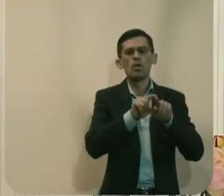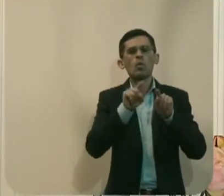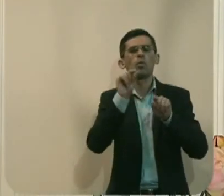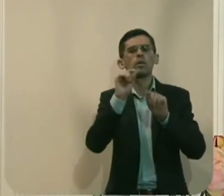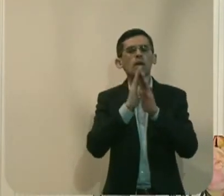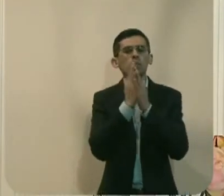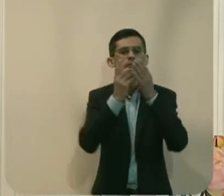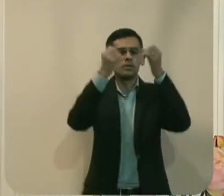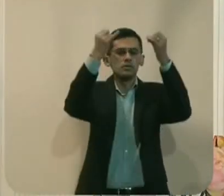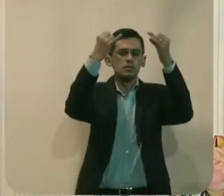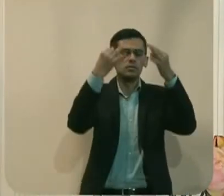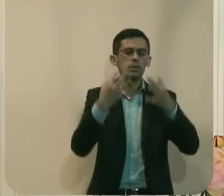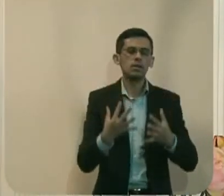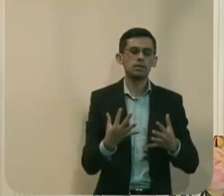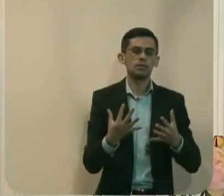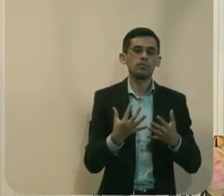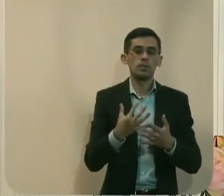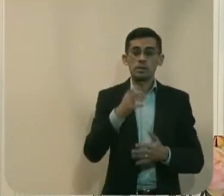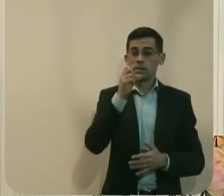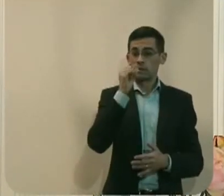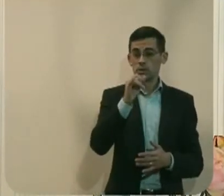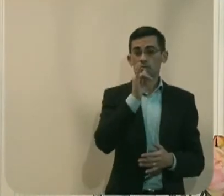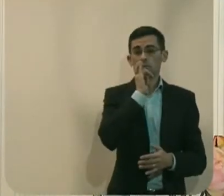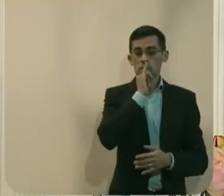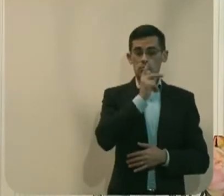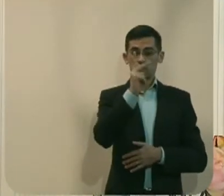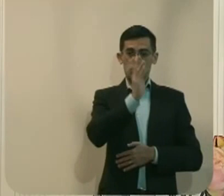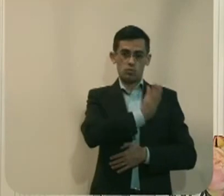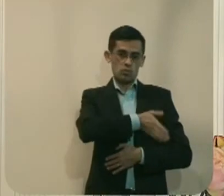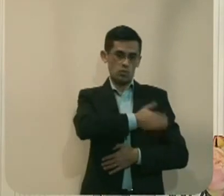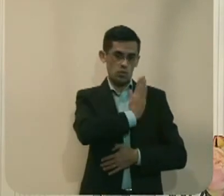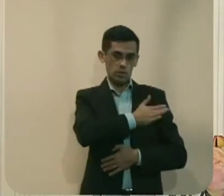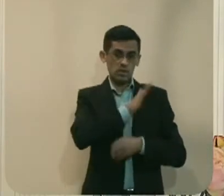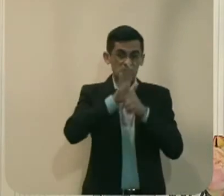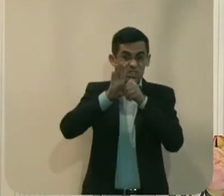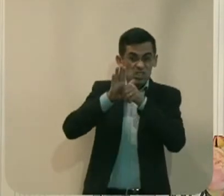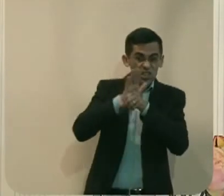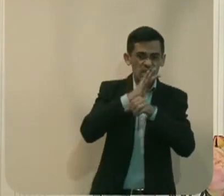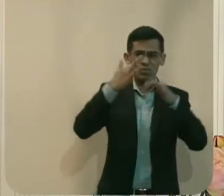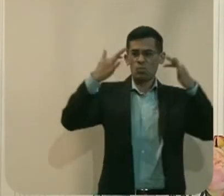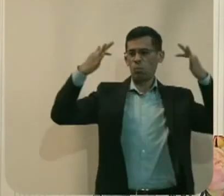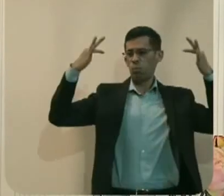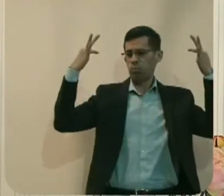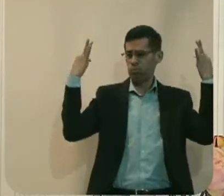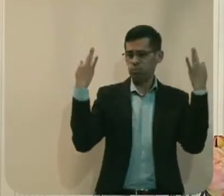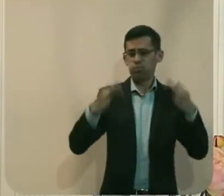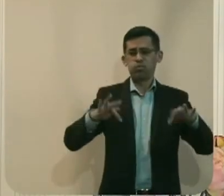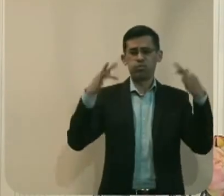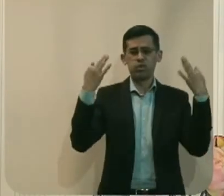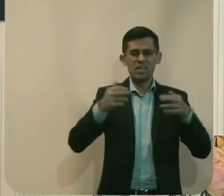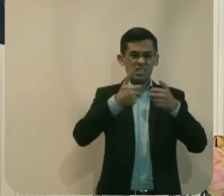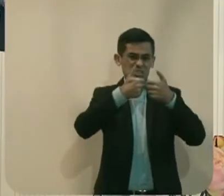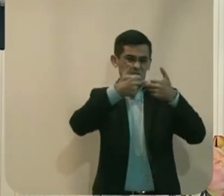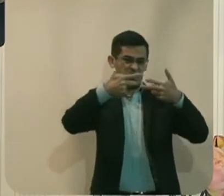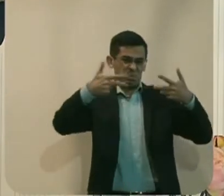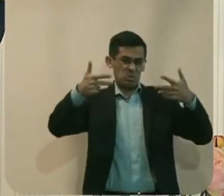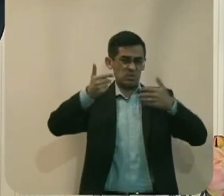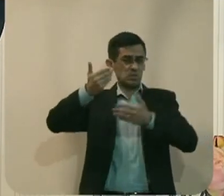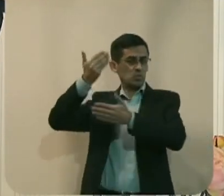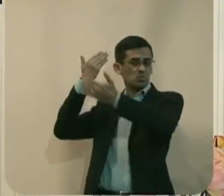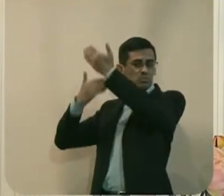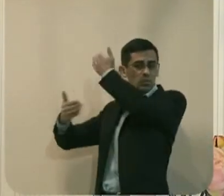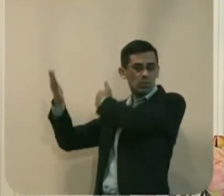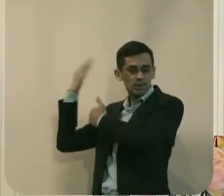Bíblia está dizendo é que se o seu coração estiver cheio de dores, de coisas do